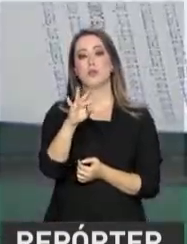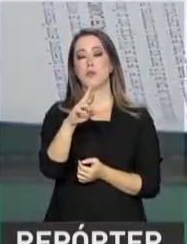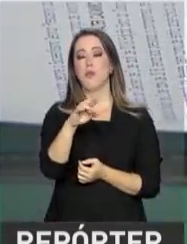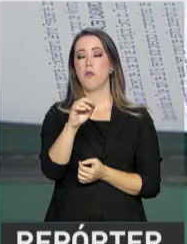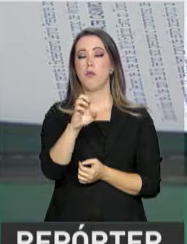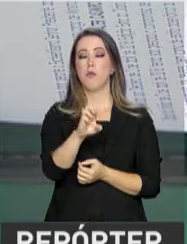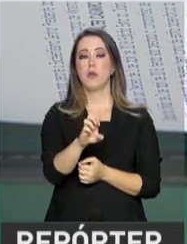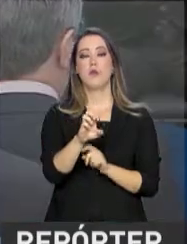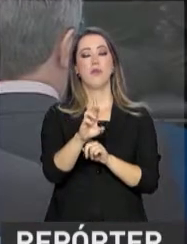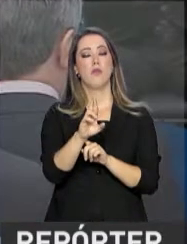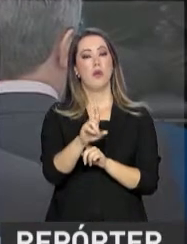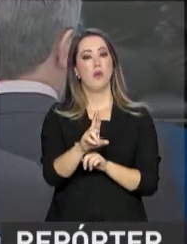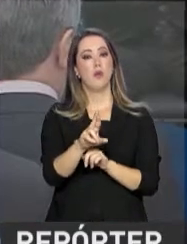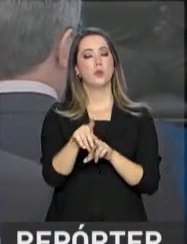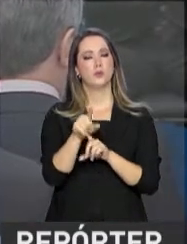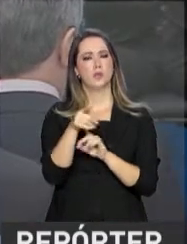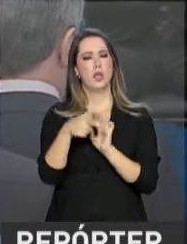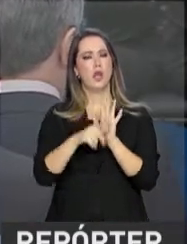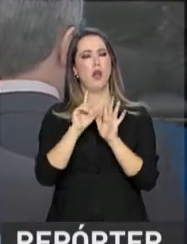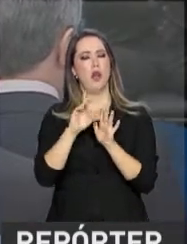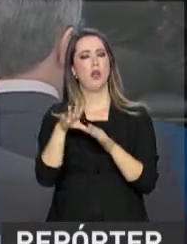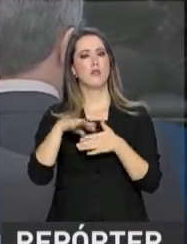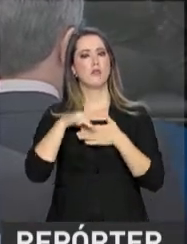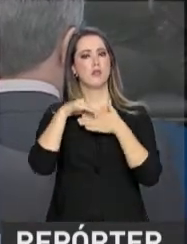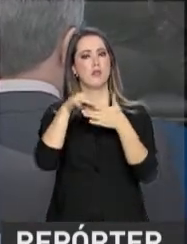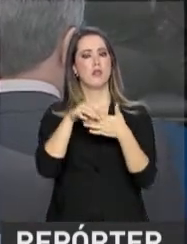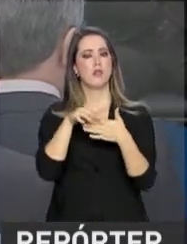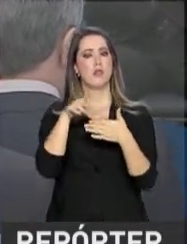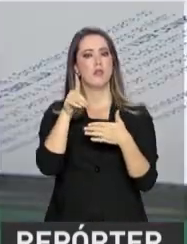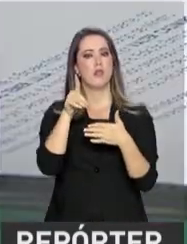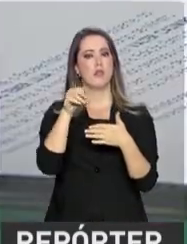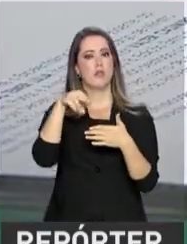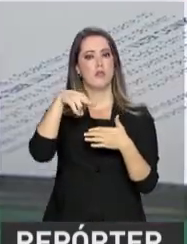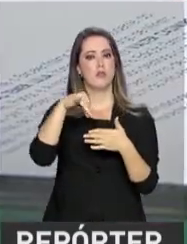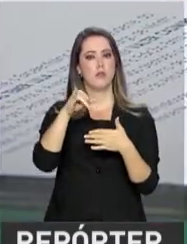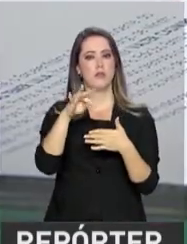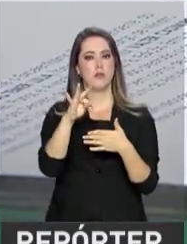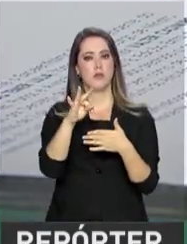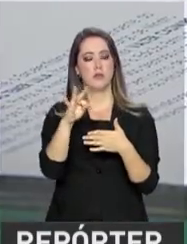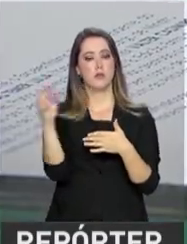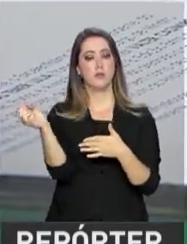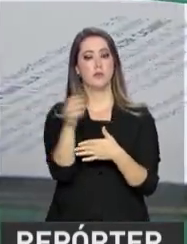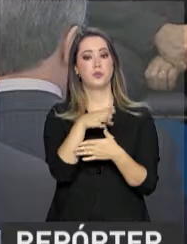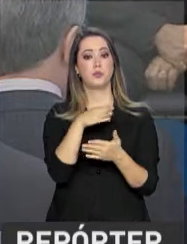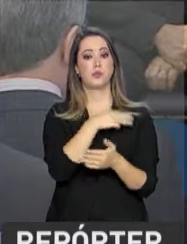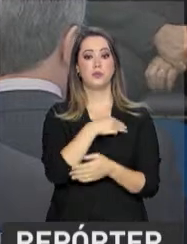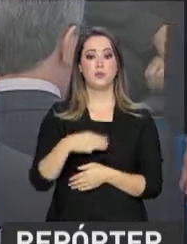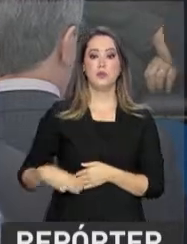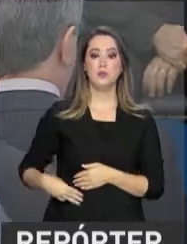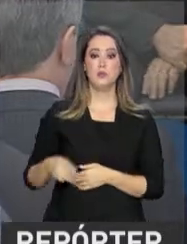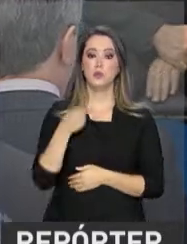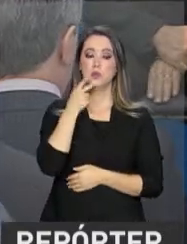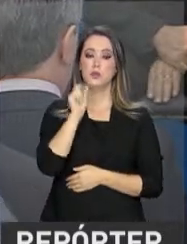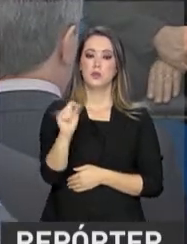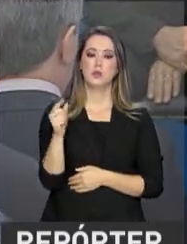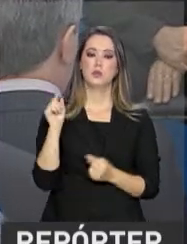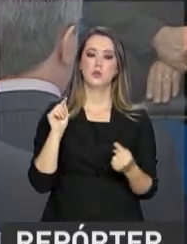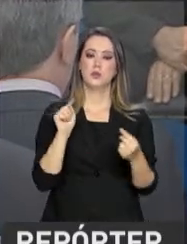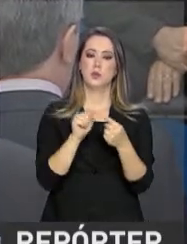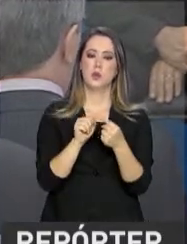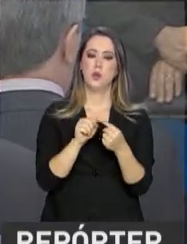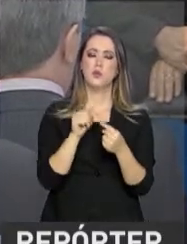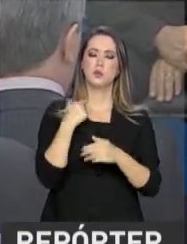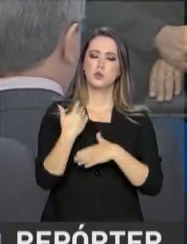nacional de infraestrutura de transportes o demite um novo ministro disse que o objetivo dessa gestão é